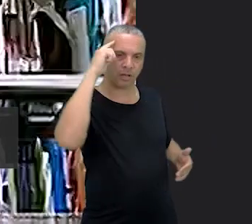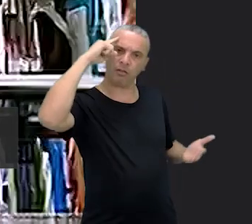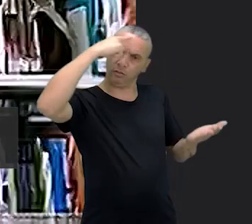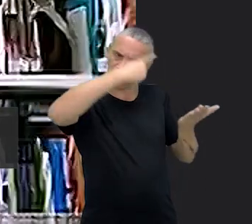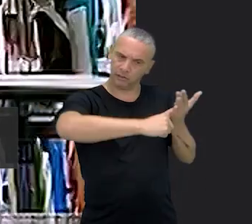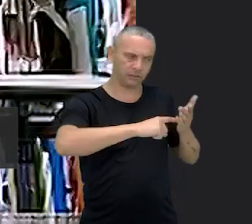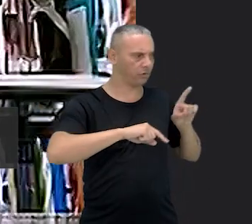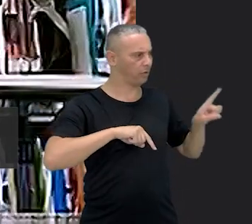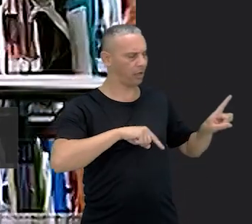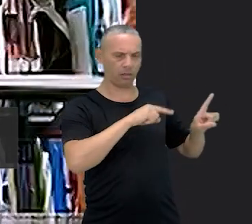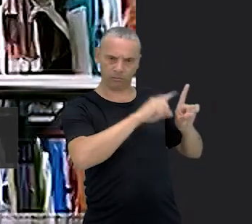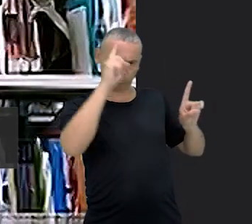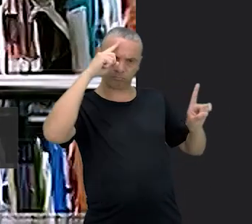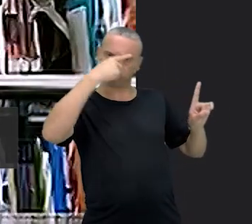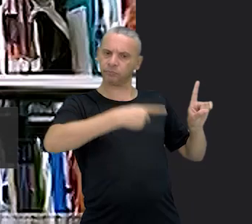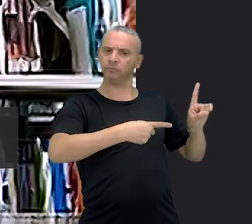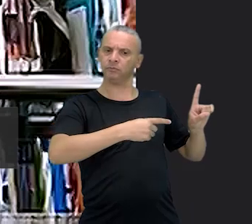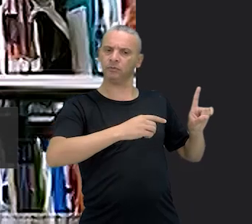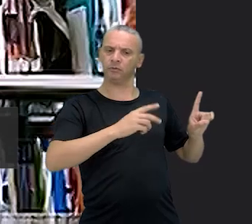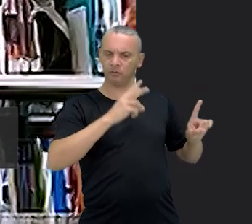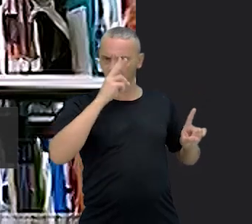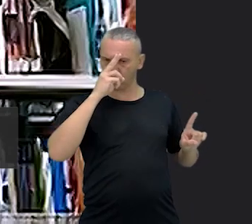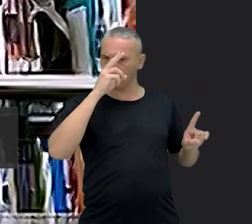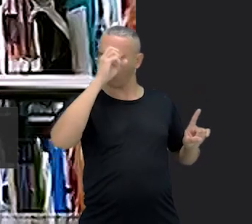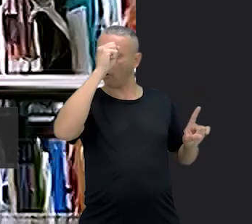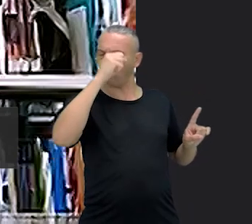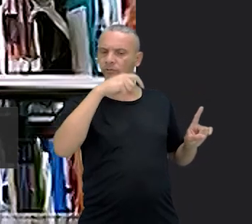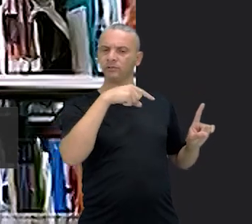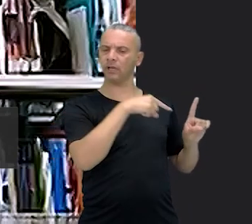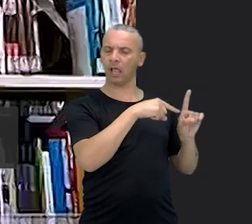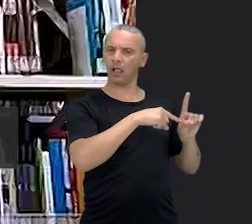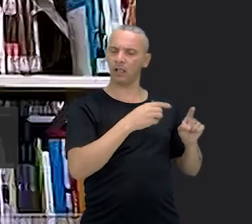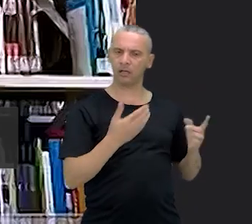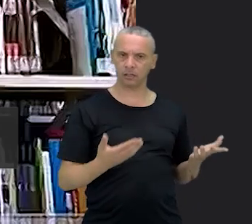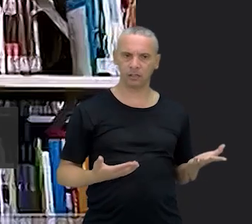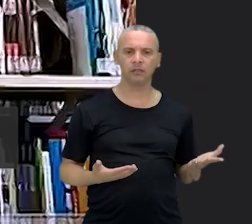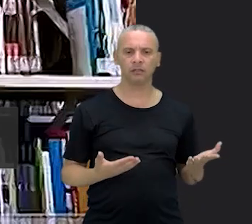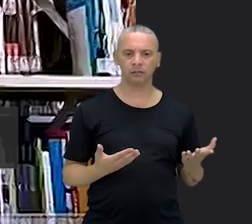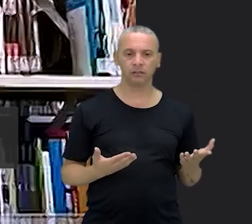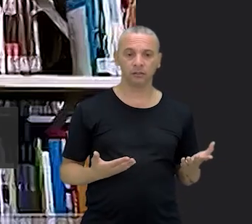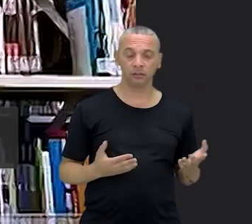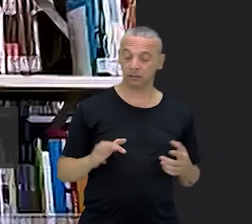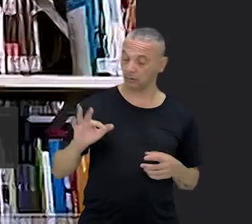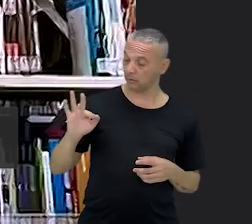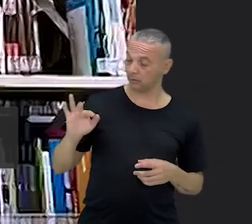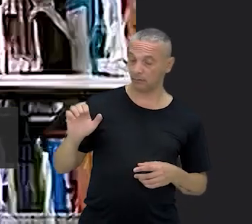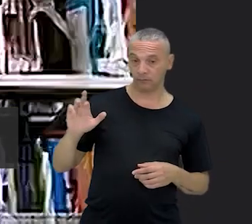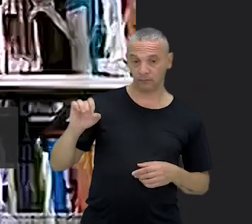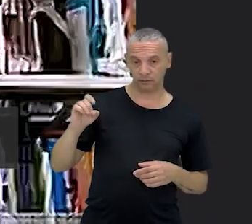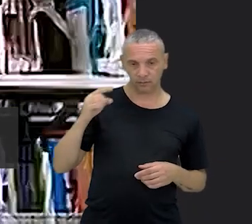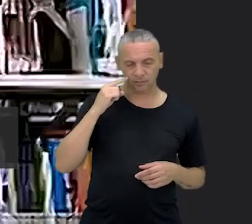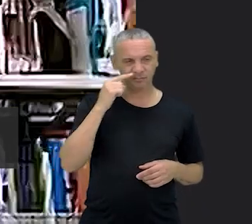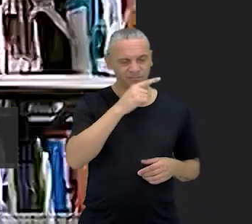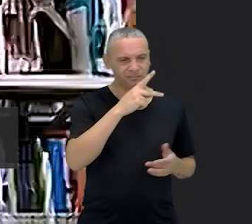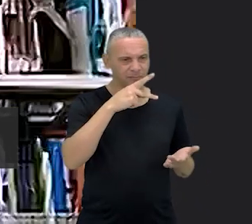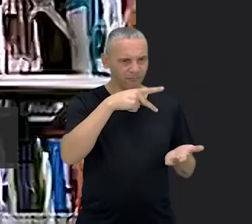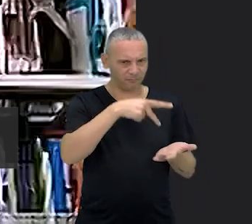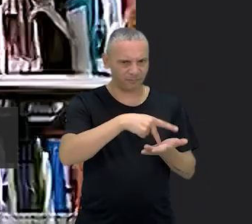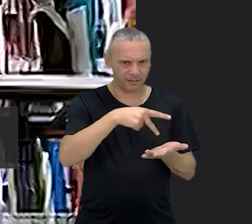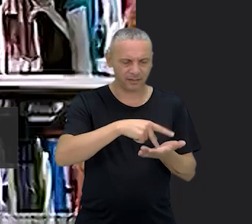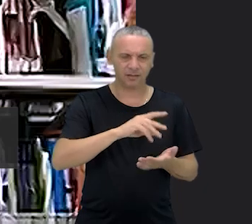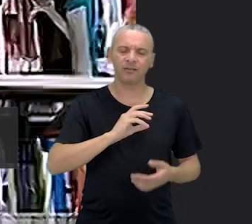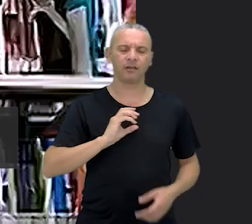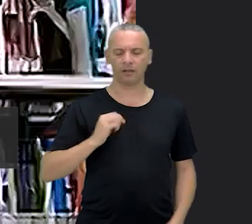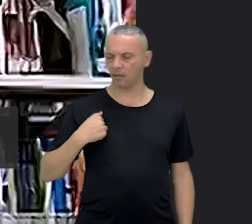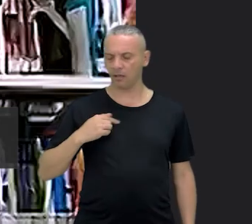decidida, dando uma situação, e ali ele descobriu que ele realmente